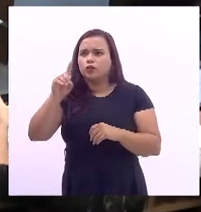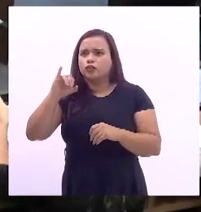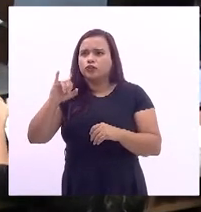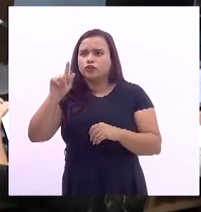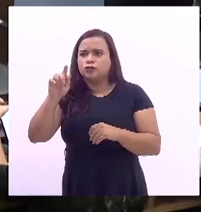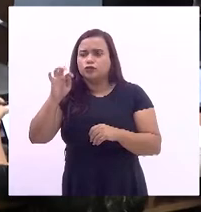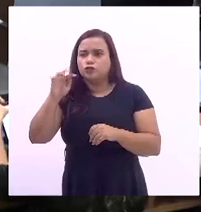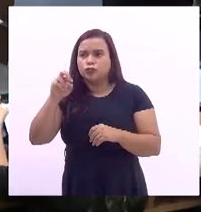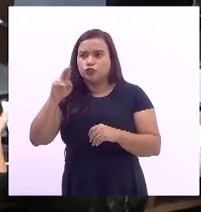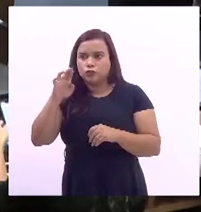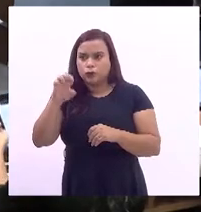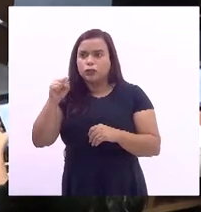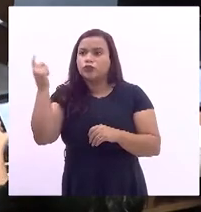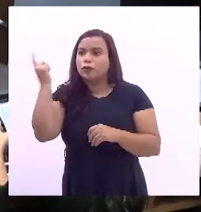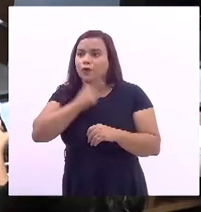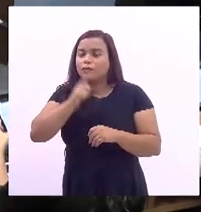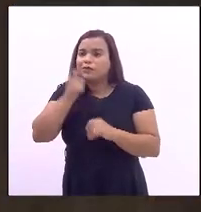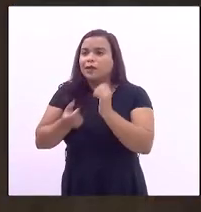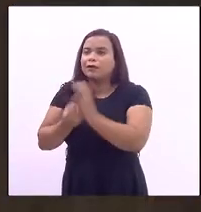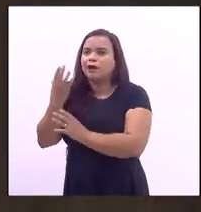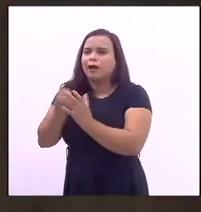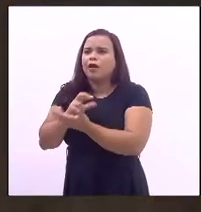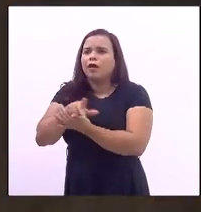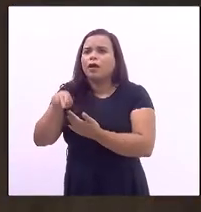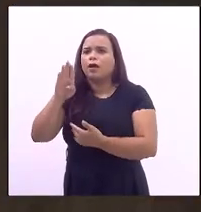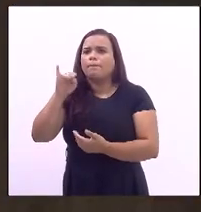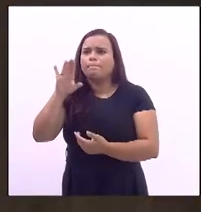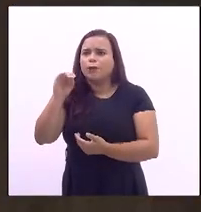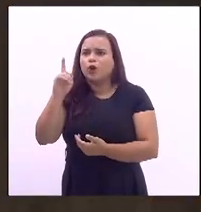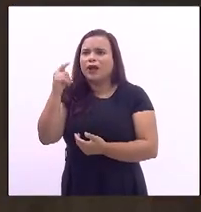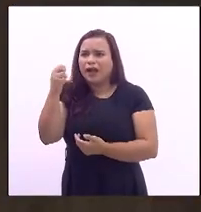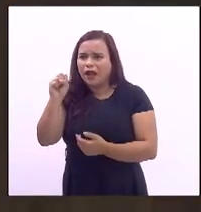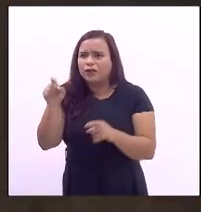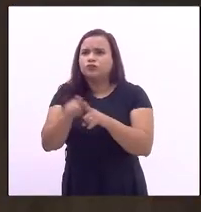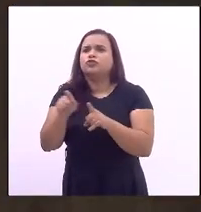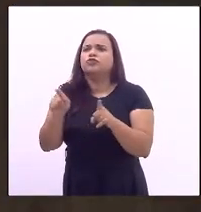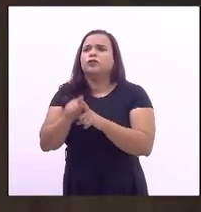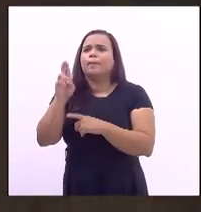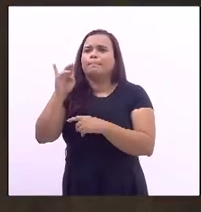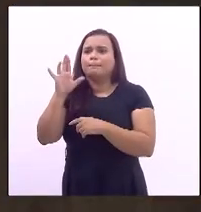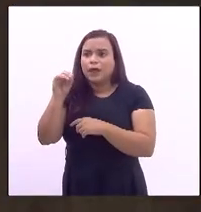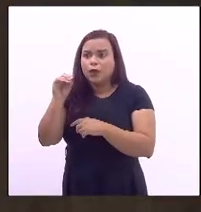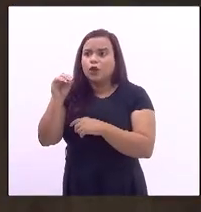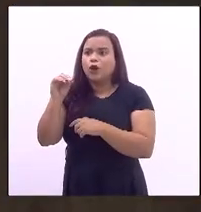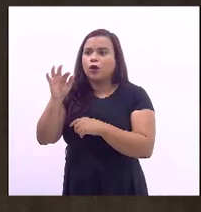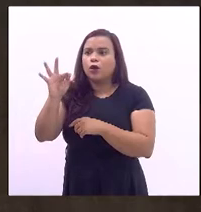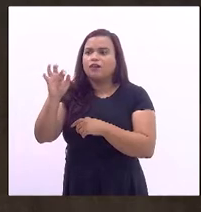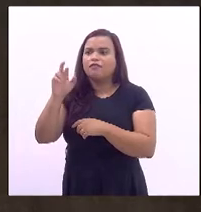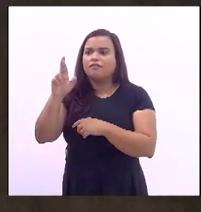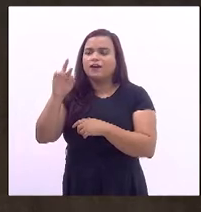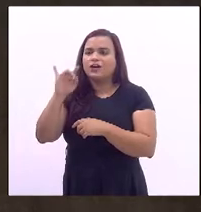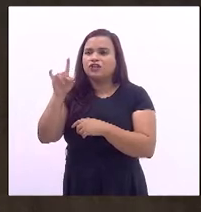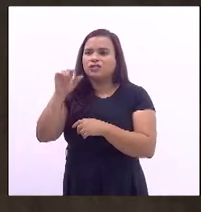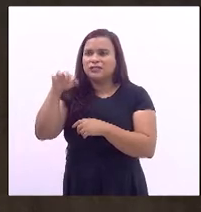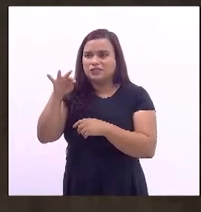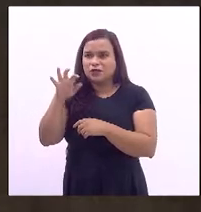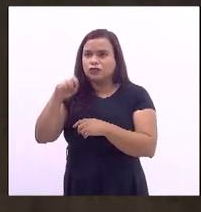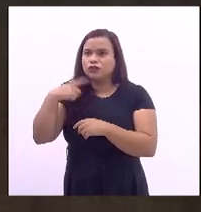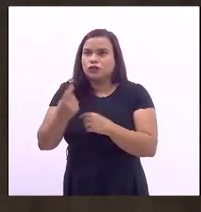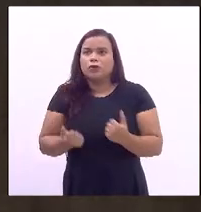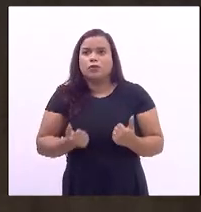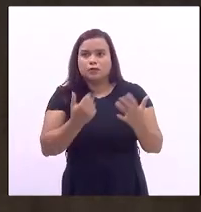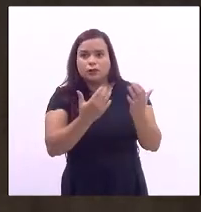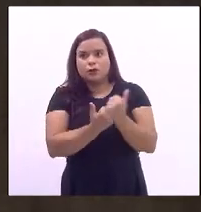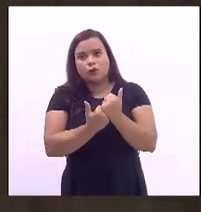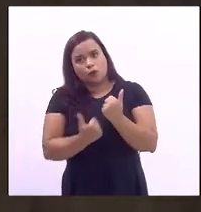que permite produzir a partir de resíduos orgânicos biogás e biofertilizante eu deputado Carlos minc temos oferecido a promotoria a vossa excelência para do